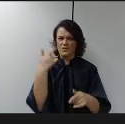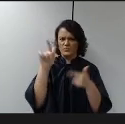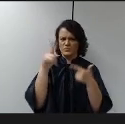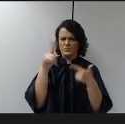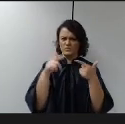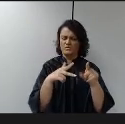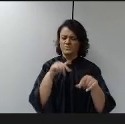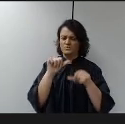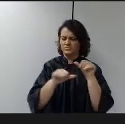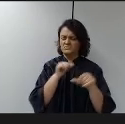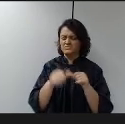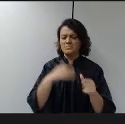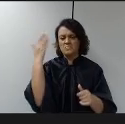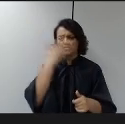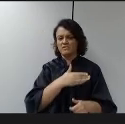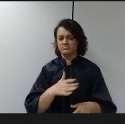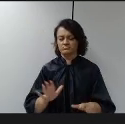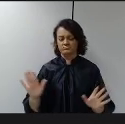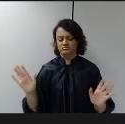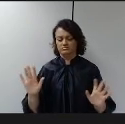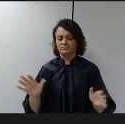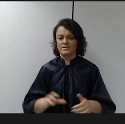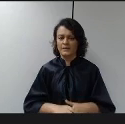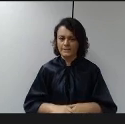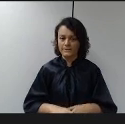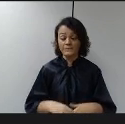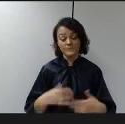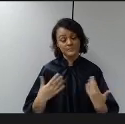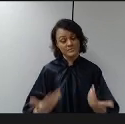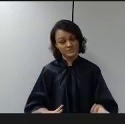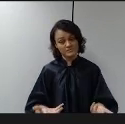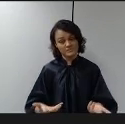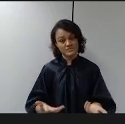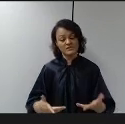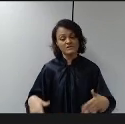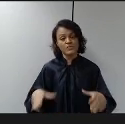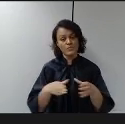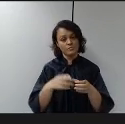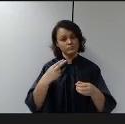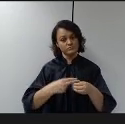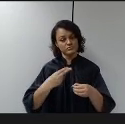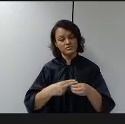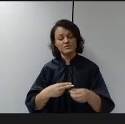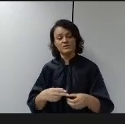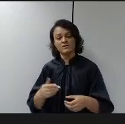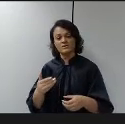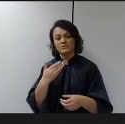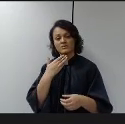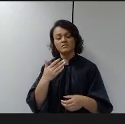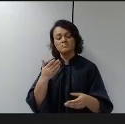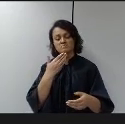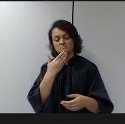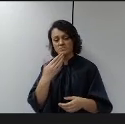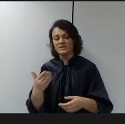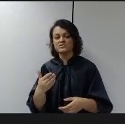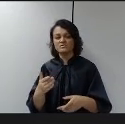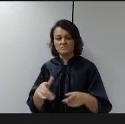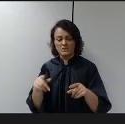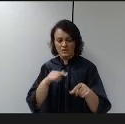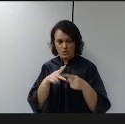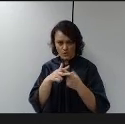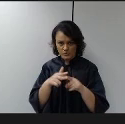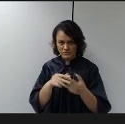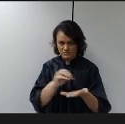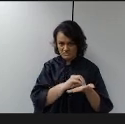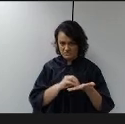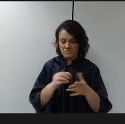e provas. Assim, a União requer seja dado provimento ao Aresp para conhecer e dar provimento